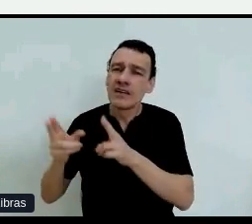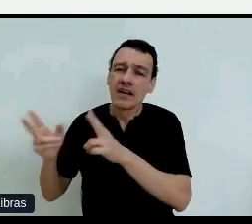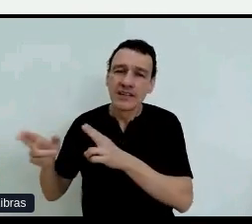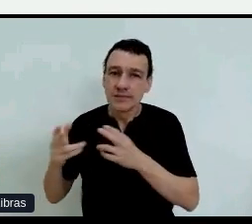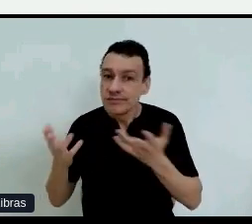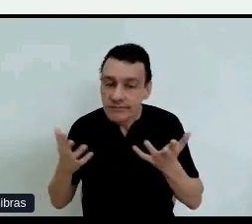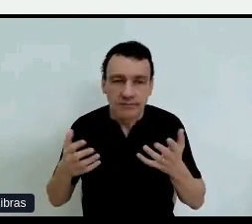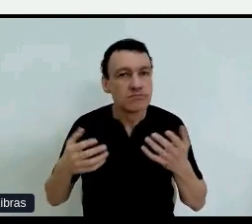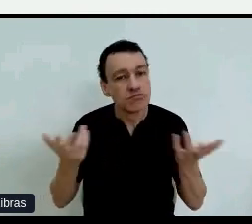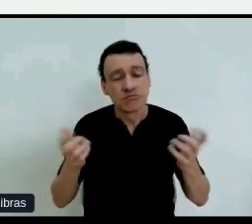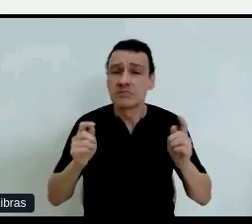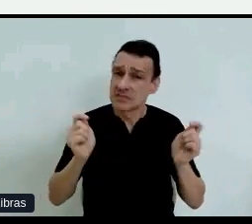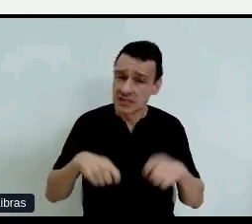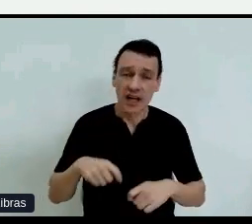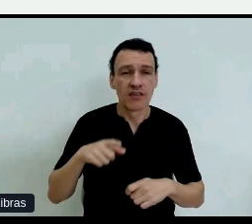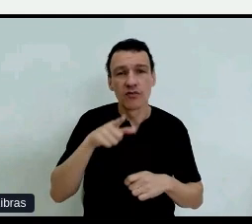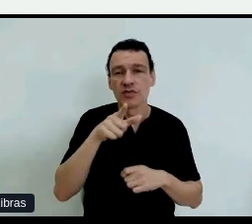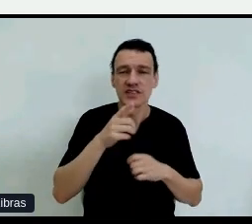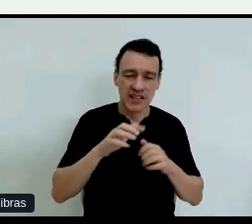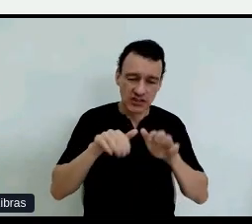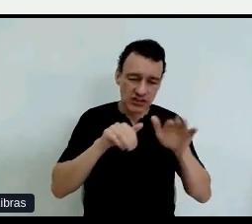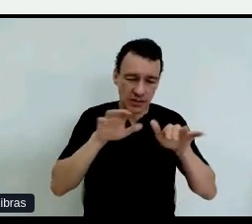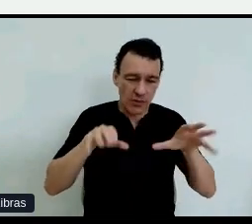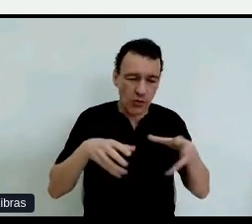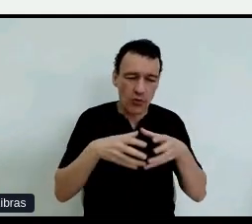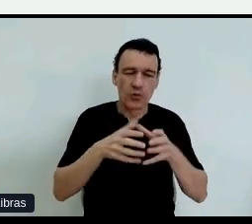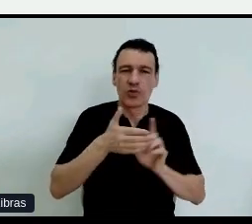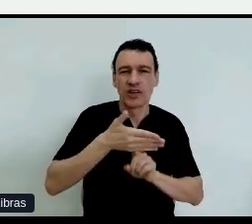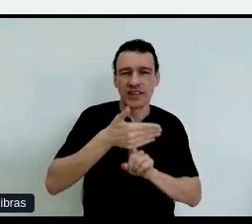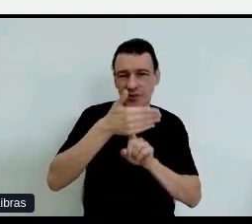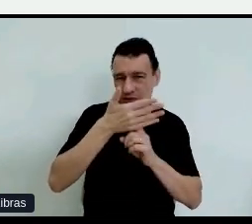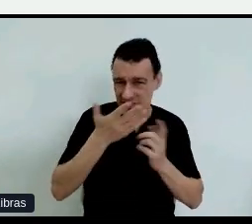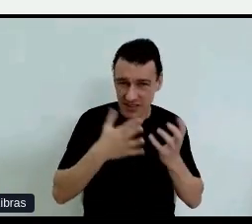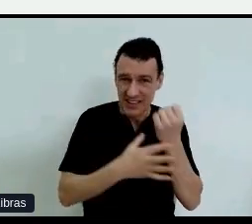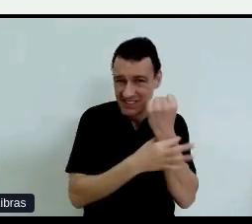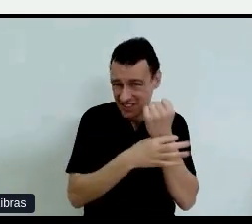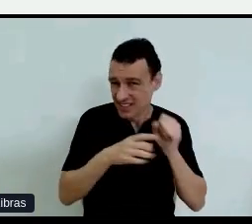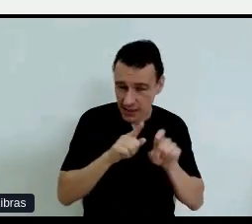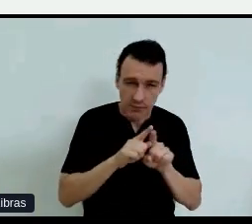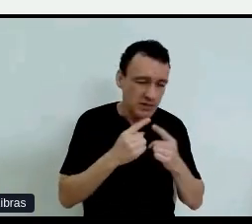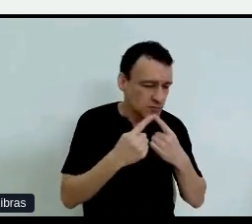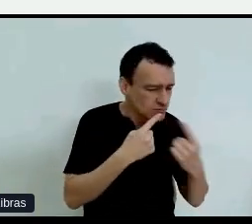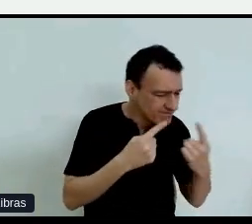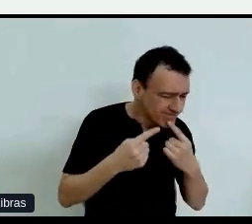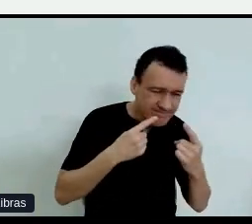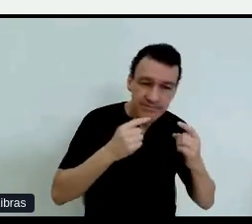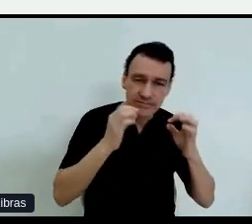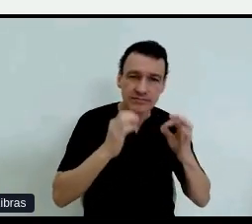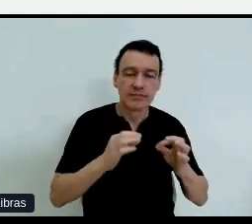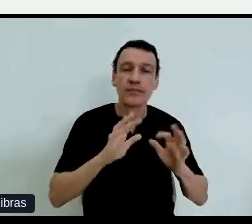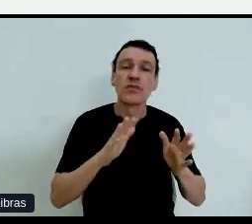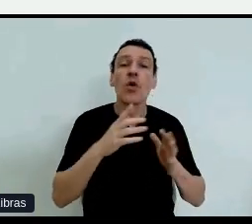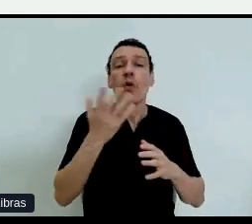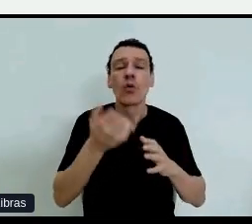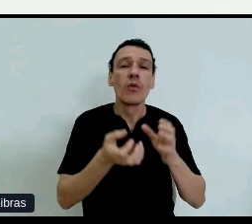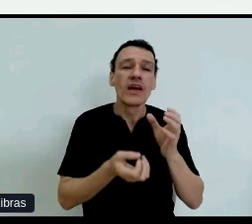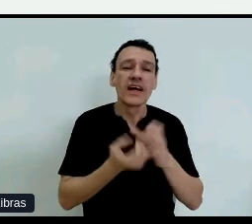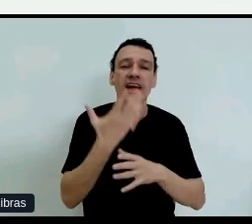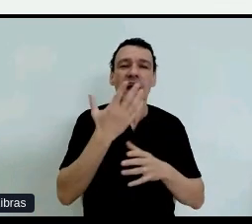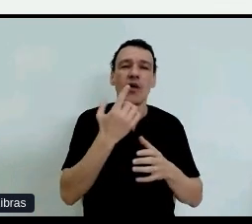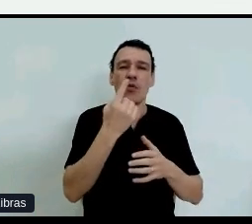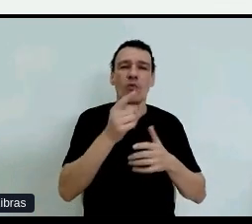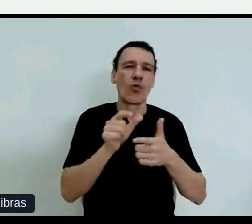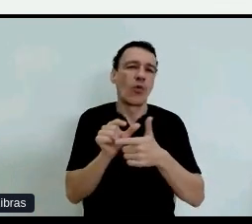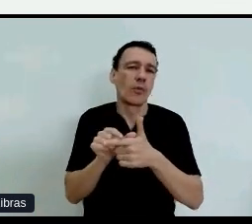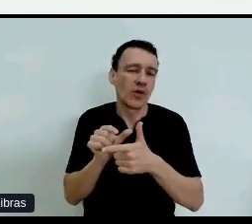tecnologia, co-criar um componente de CAPTCHA que seja acessível, estudo, faz POC, tudo certo? Chegamos num componente ali